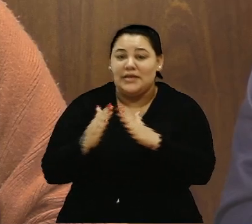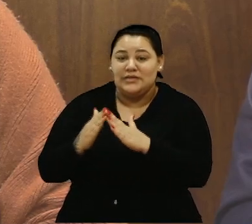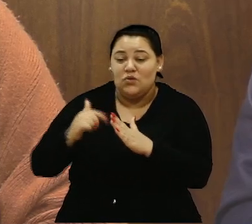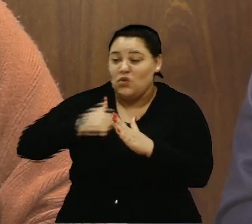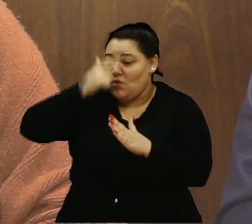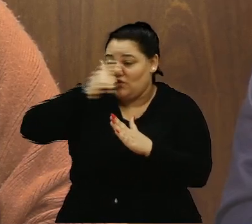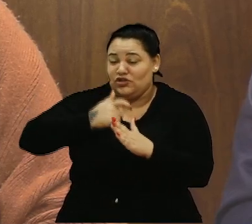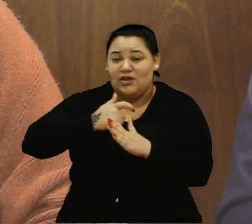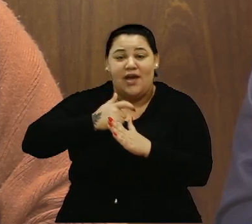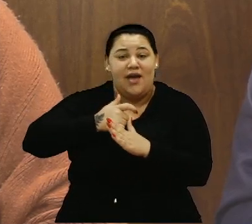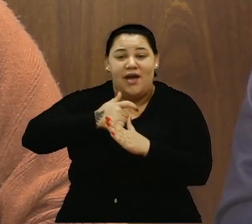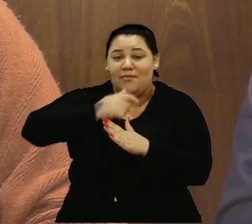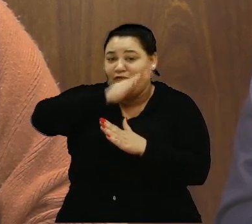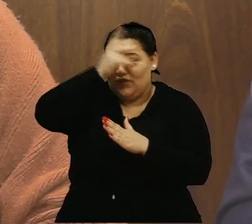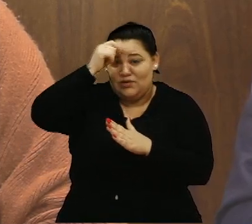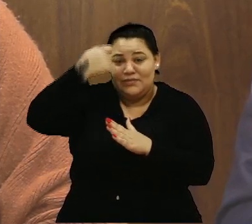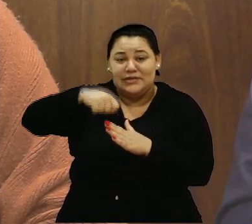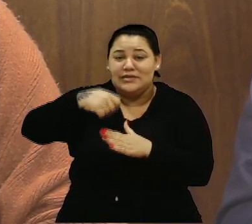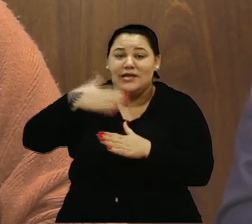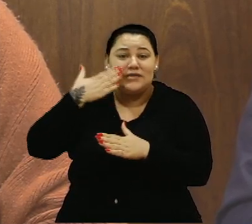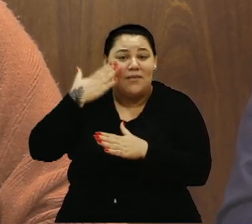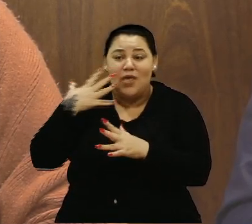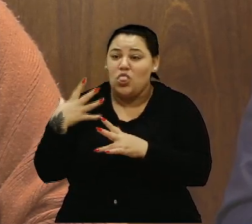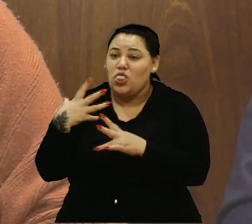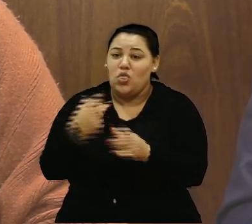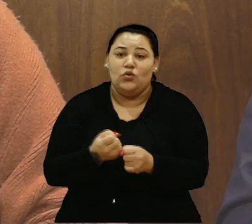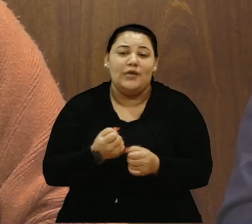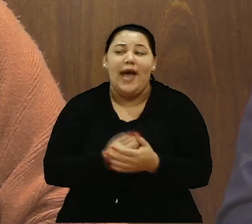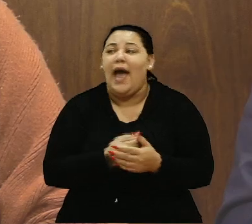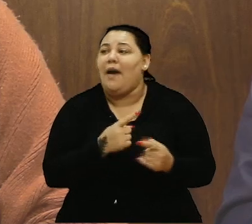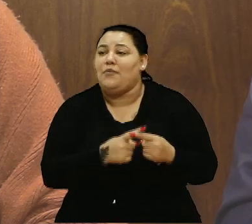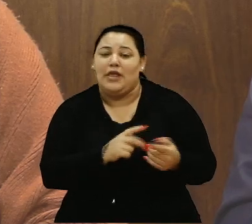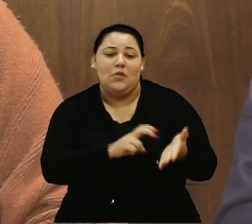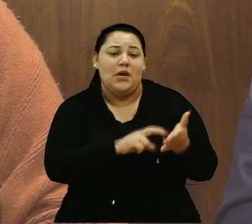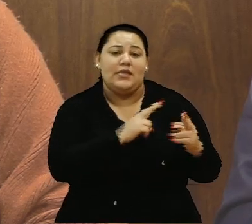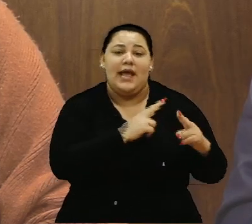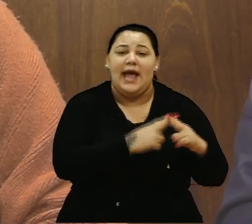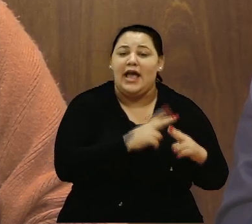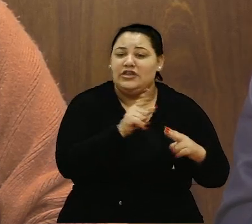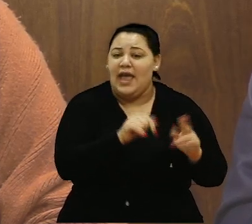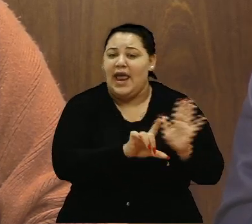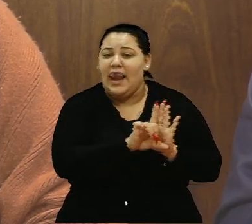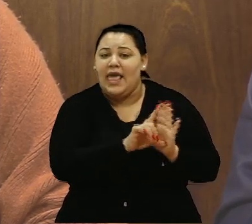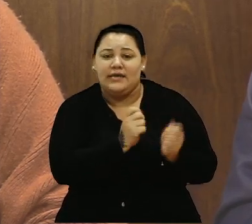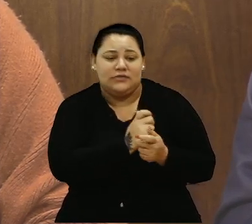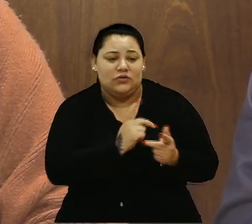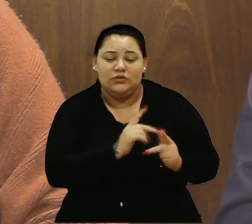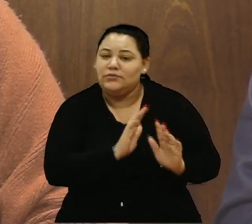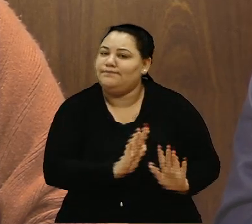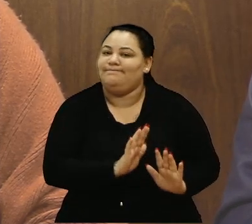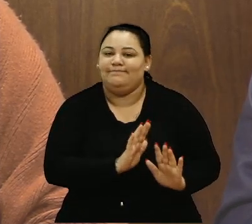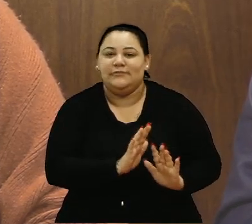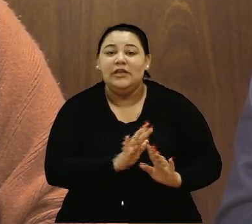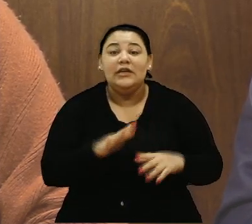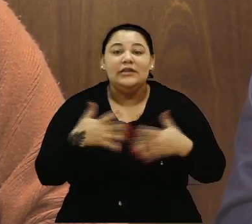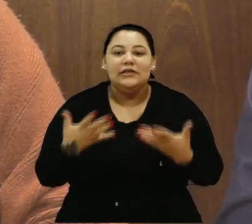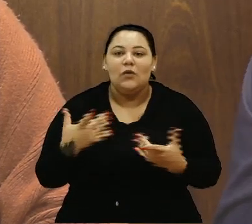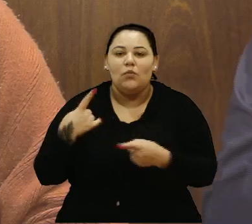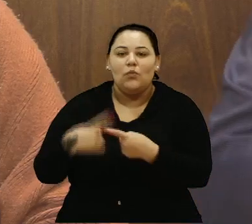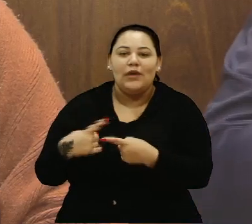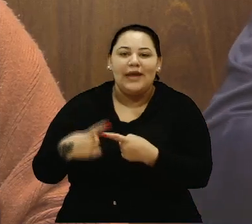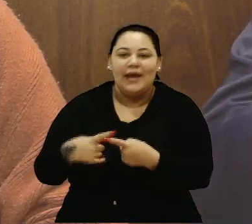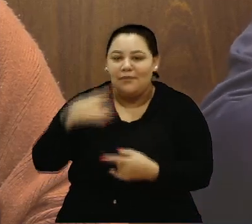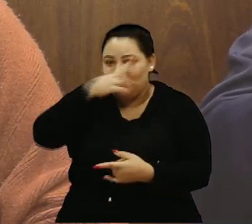passar despercebida desse assunto. Porque é uma questão da Caixa, é uma questão legal. Então, assim, olha, então por que a